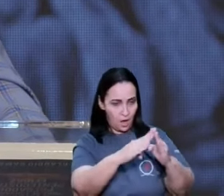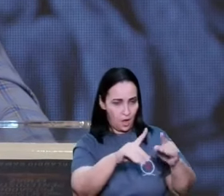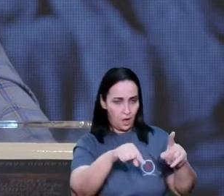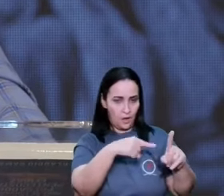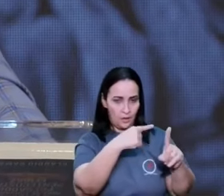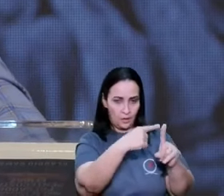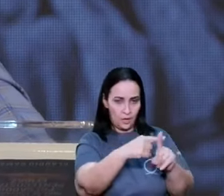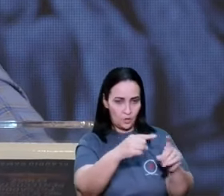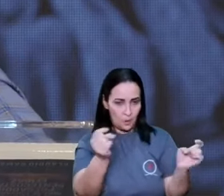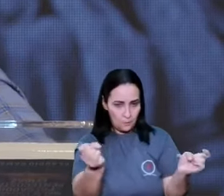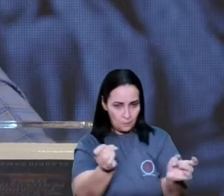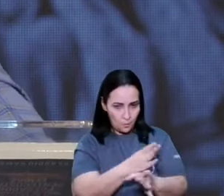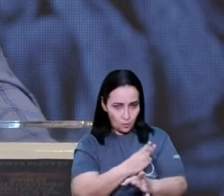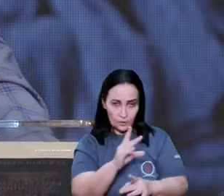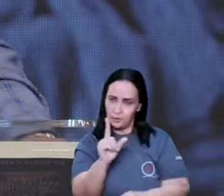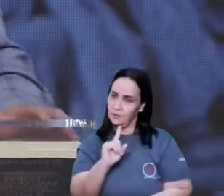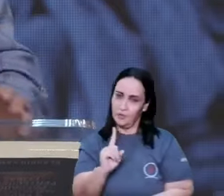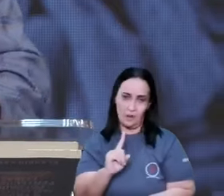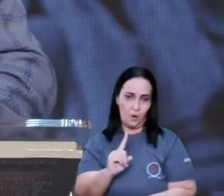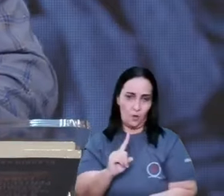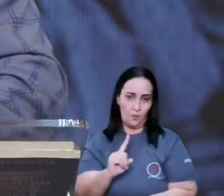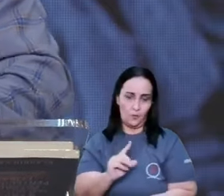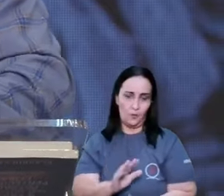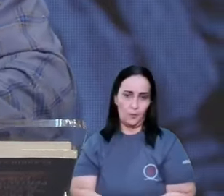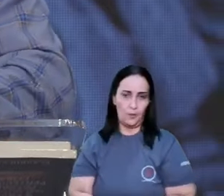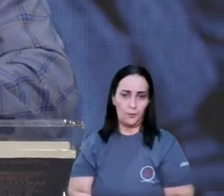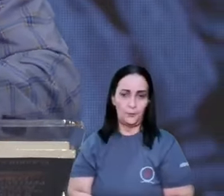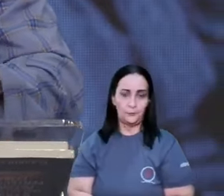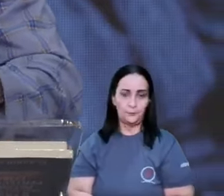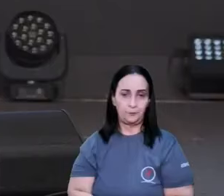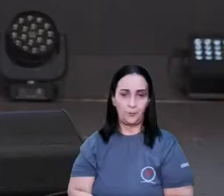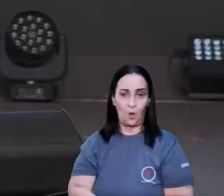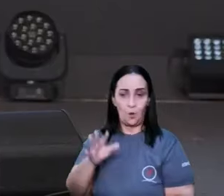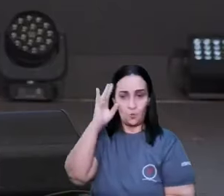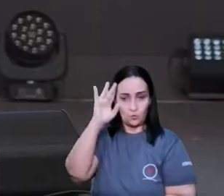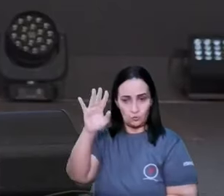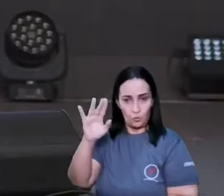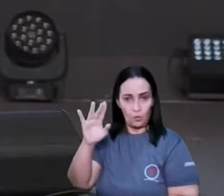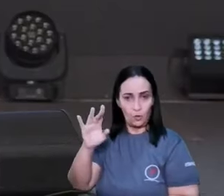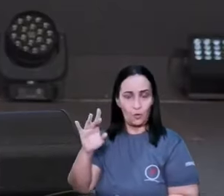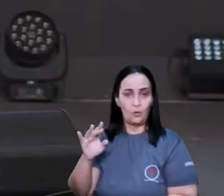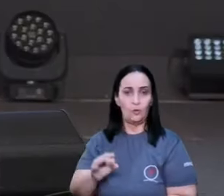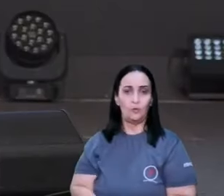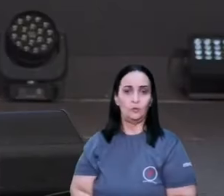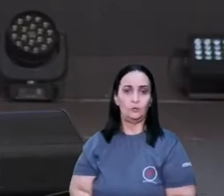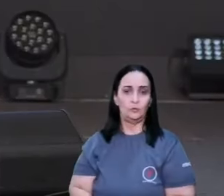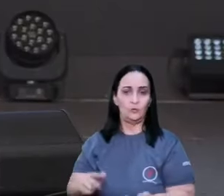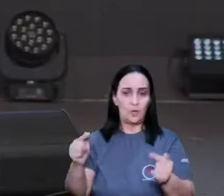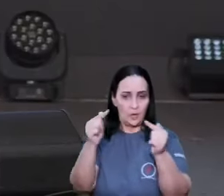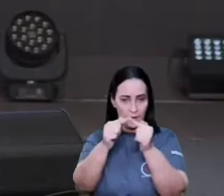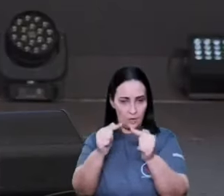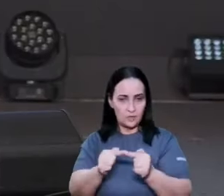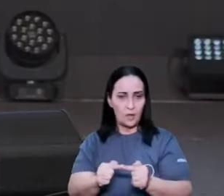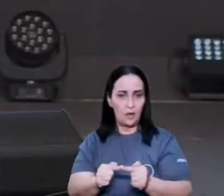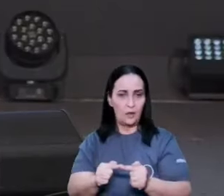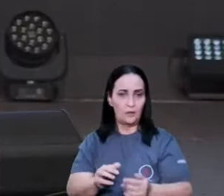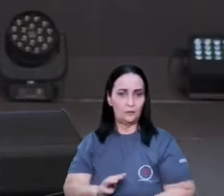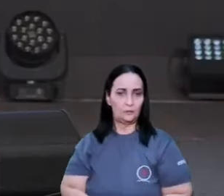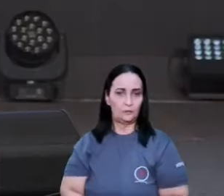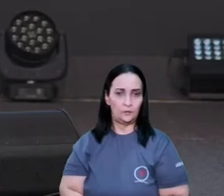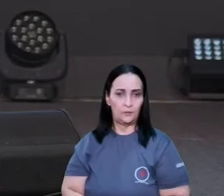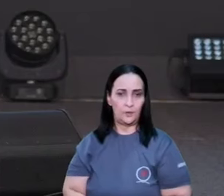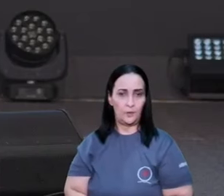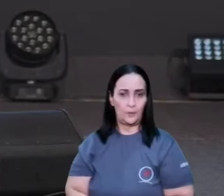realizado e eu conto com as vossas orações amanhã essa semana nós precisaremos de